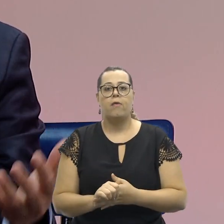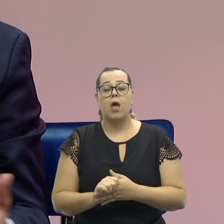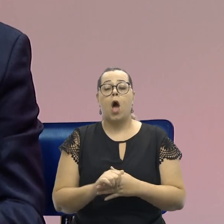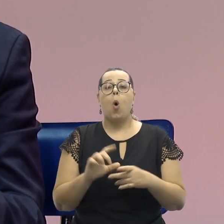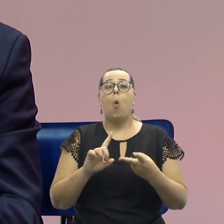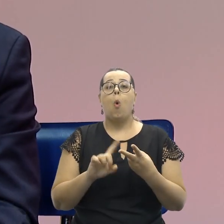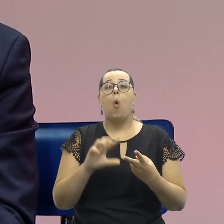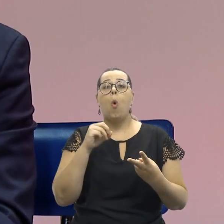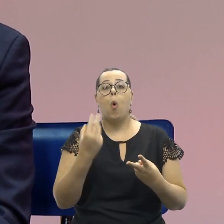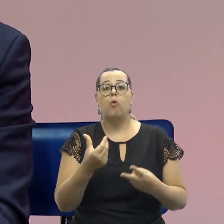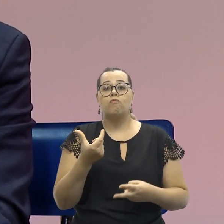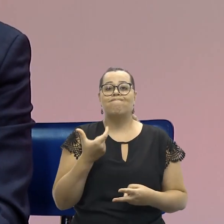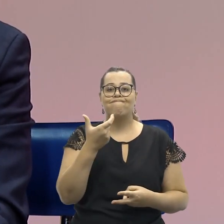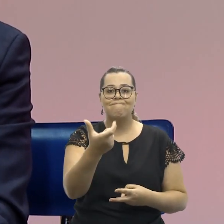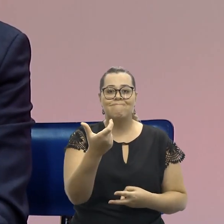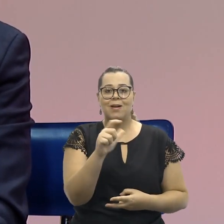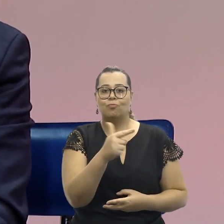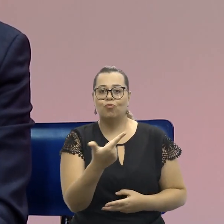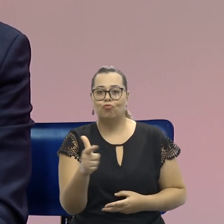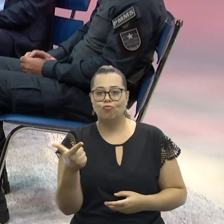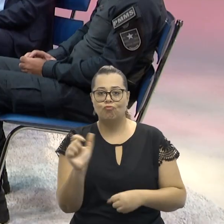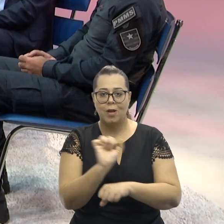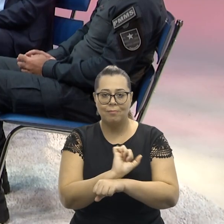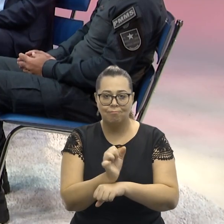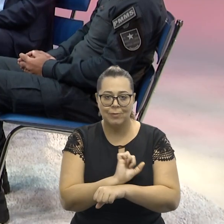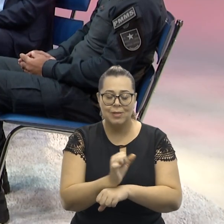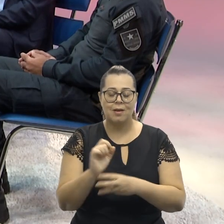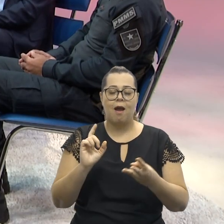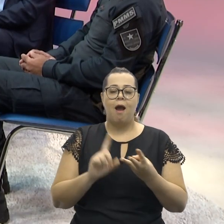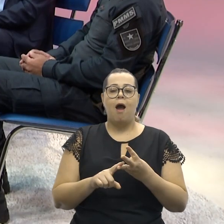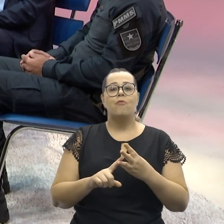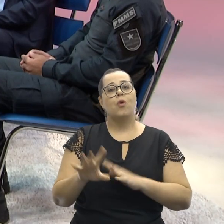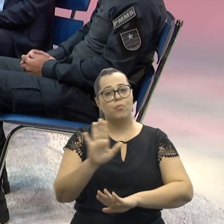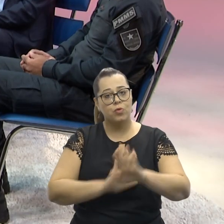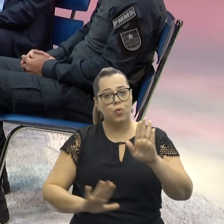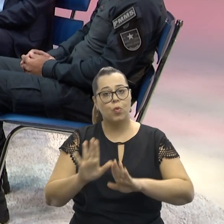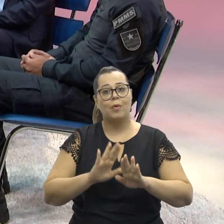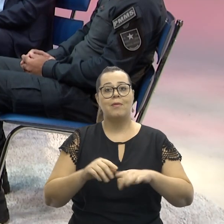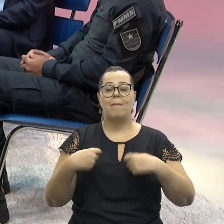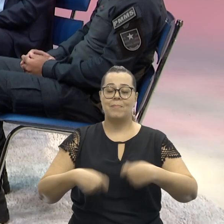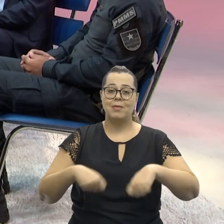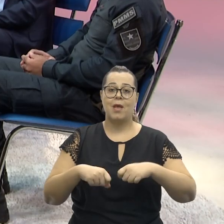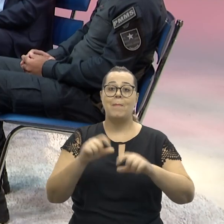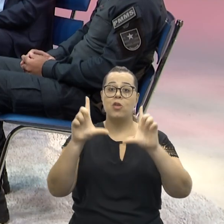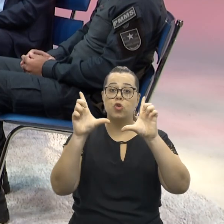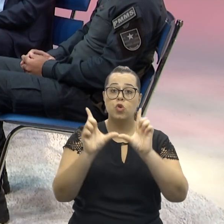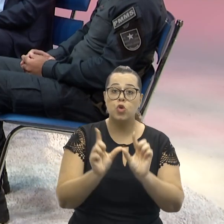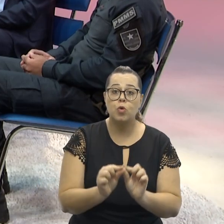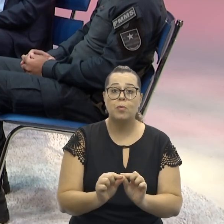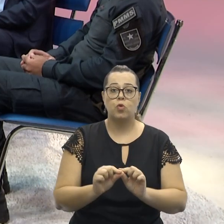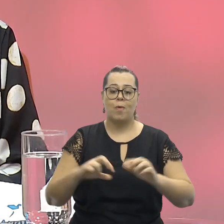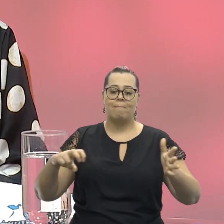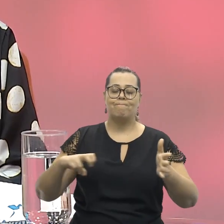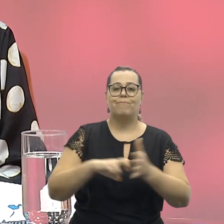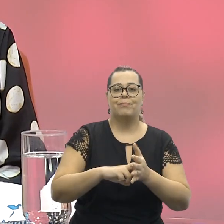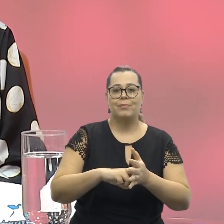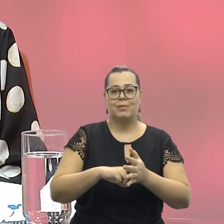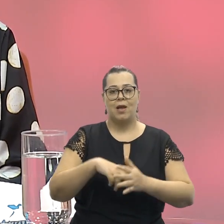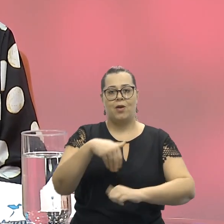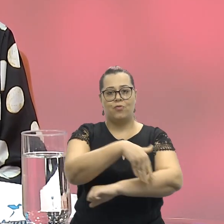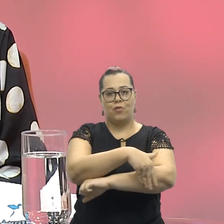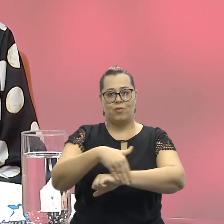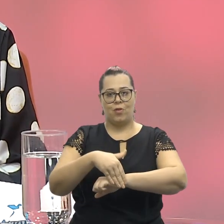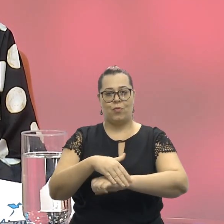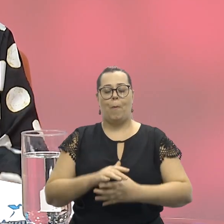esse contexto visa exatamente isso, que nós possamos ter mais vidas salvas e menos acidentes nas ruas de Campo Grande. A gente estava